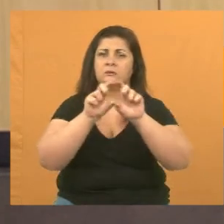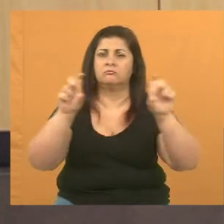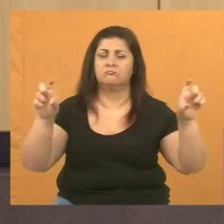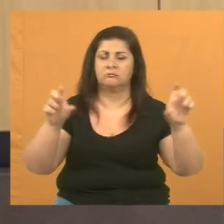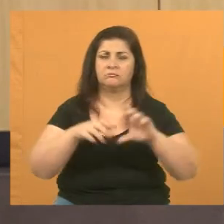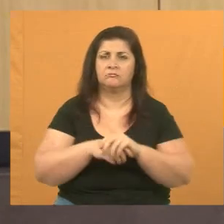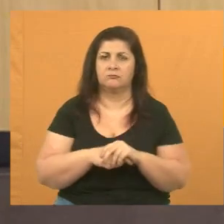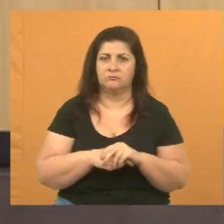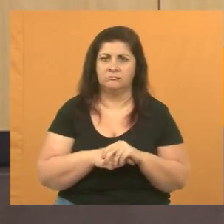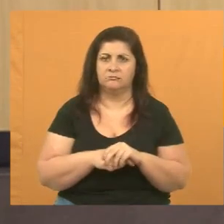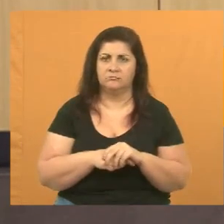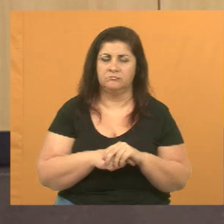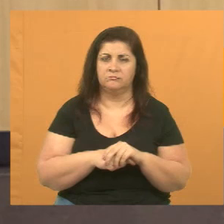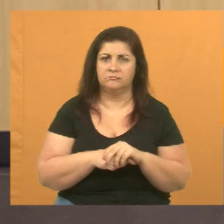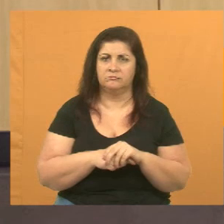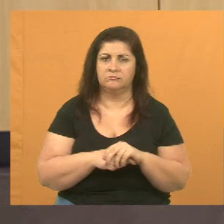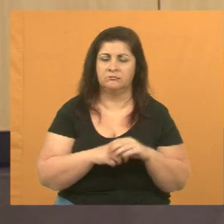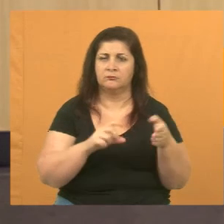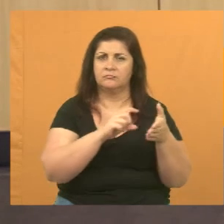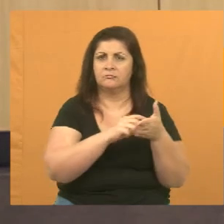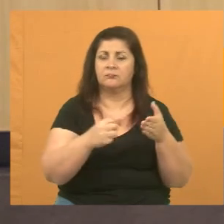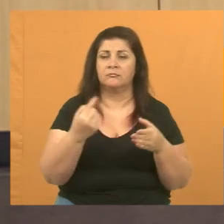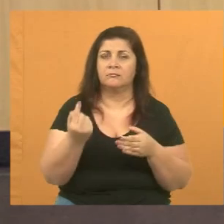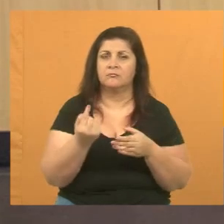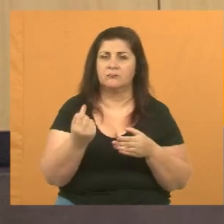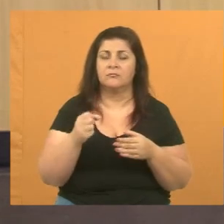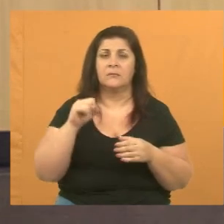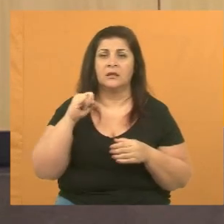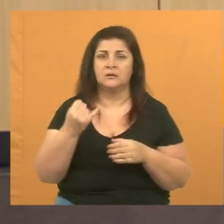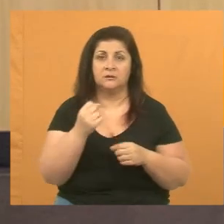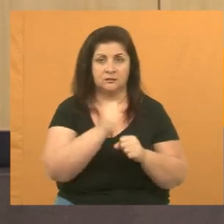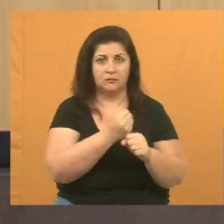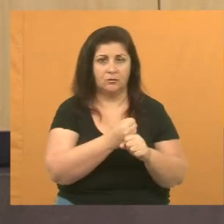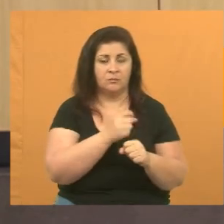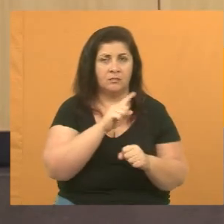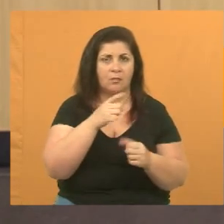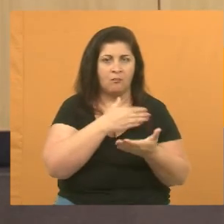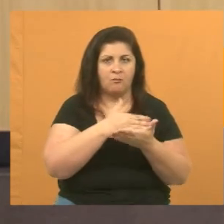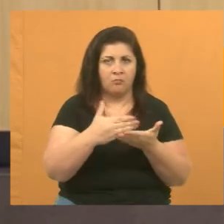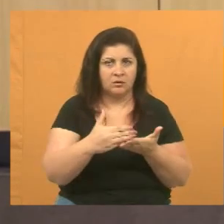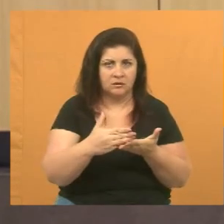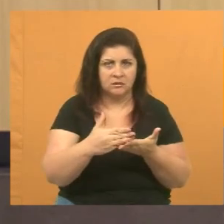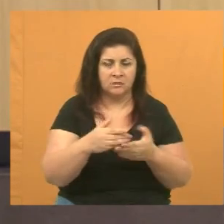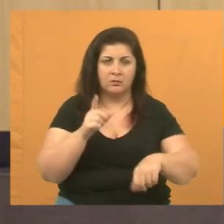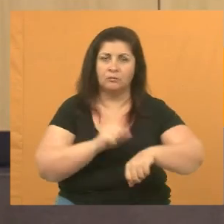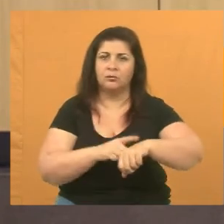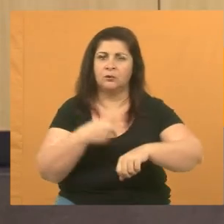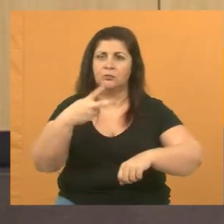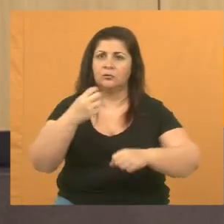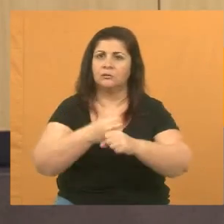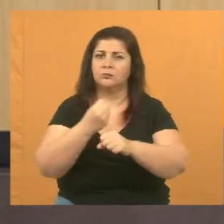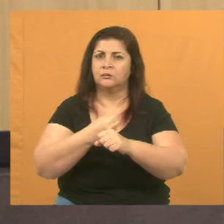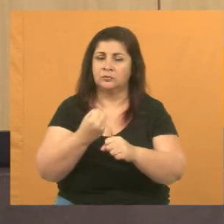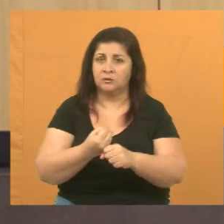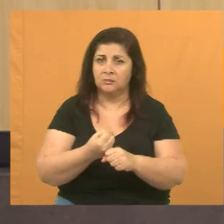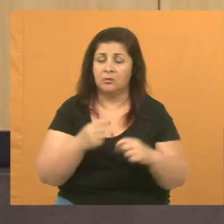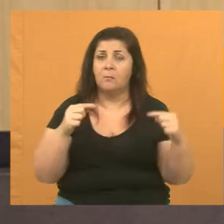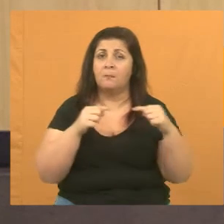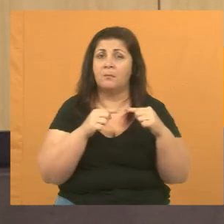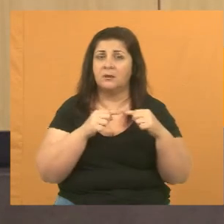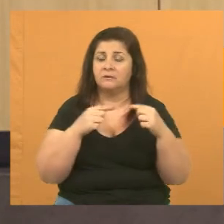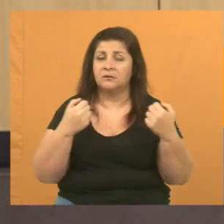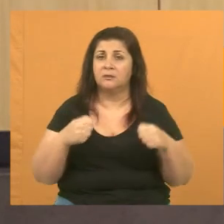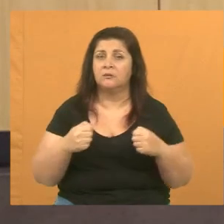redação. Parágrafo único, se a obra não se iniciar no período de 2 anos, o beneficiário deverá comunicar